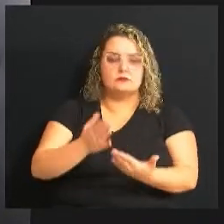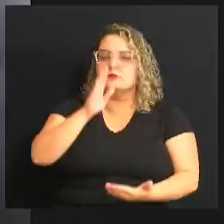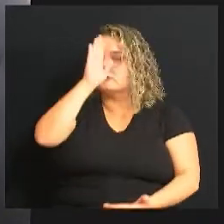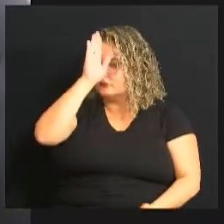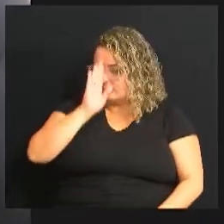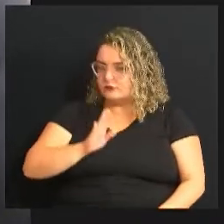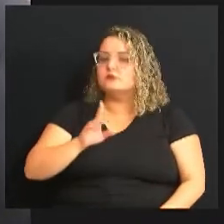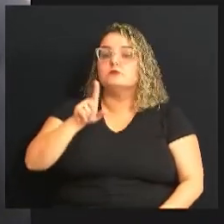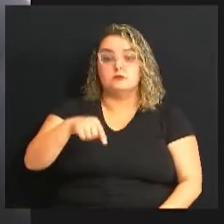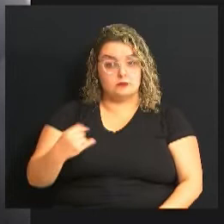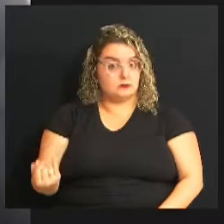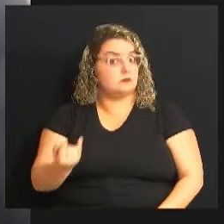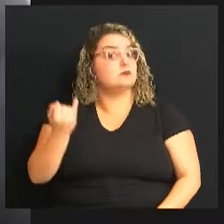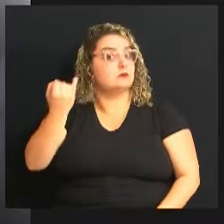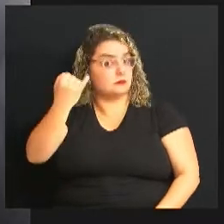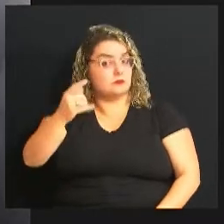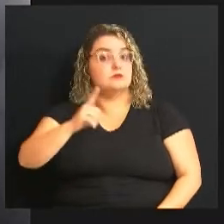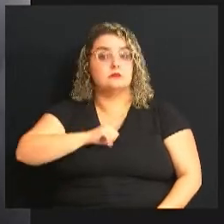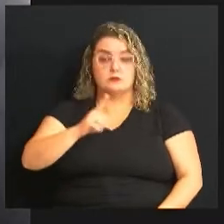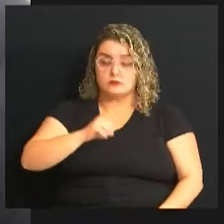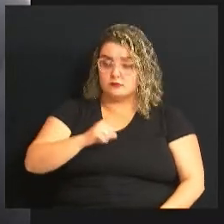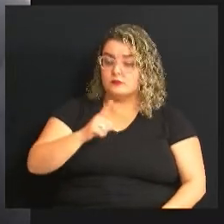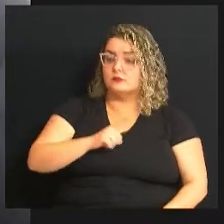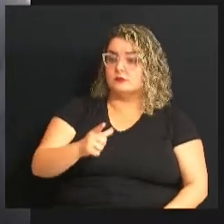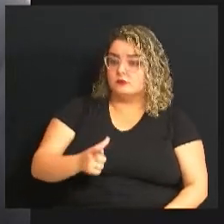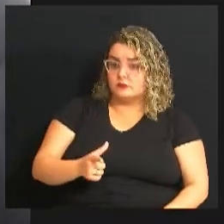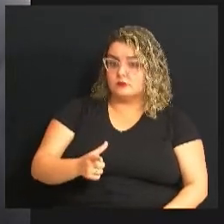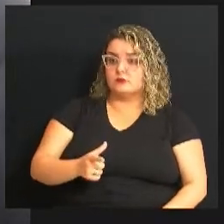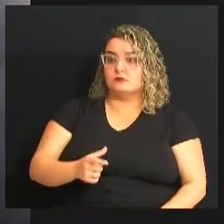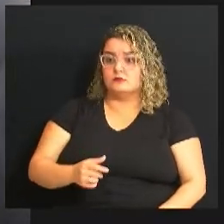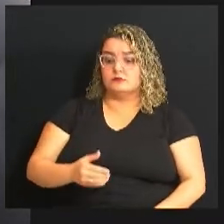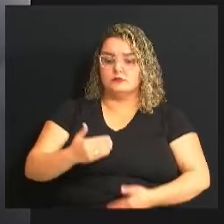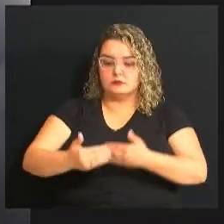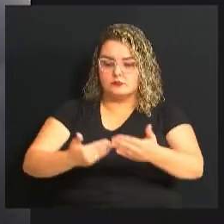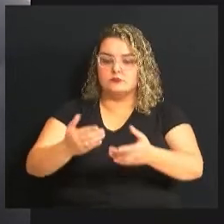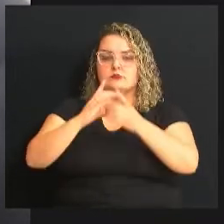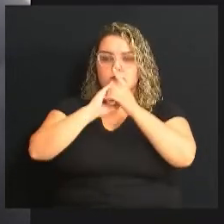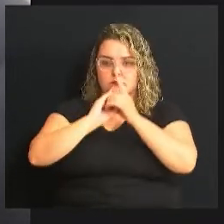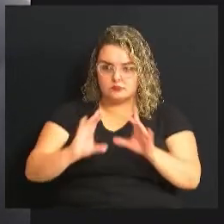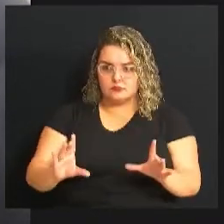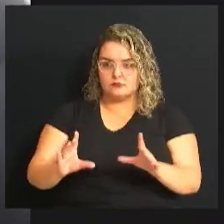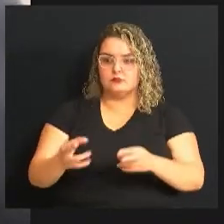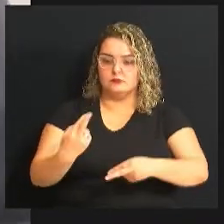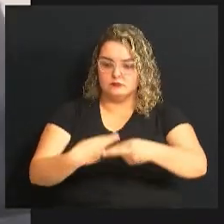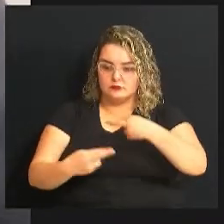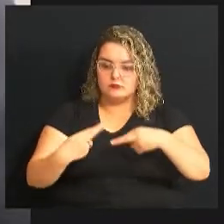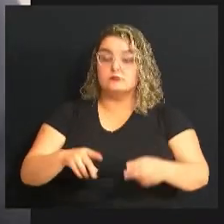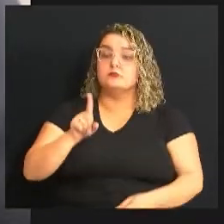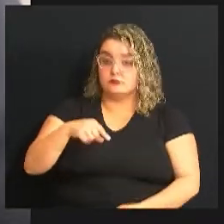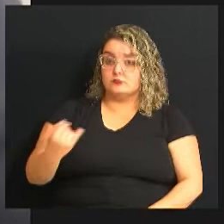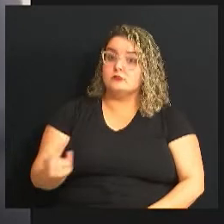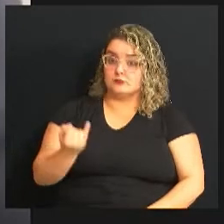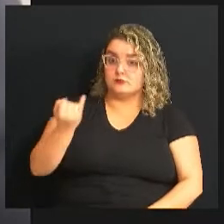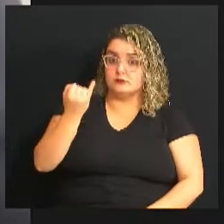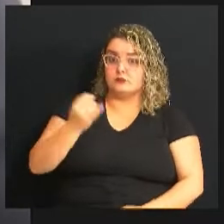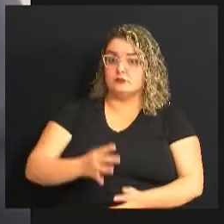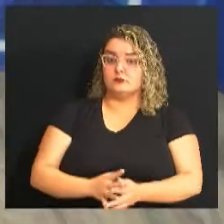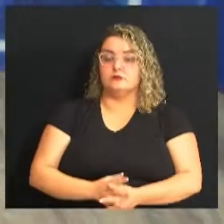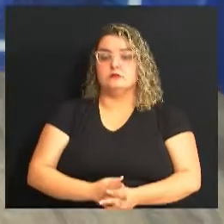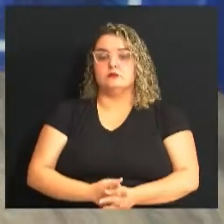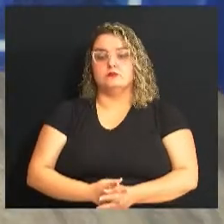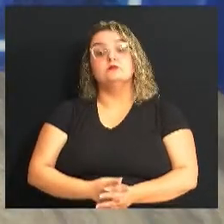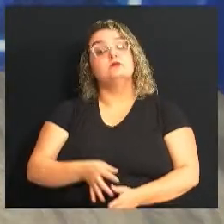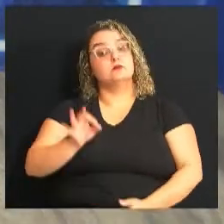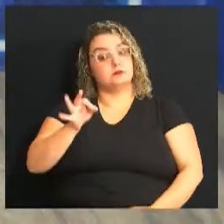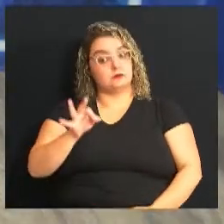muito importante para que a gente tenha aí um processo democrático nesse relacionamento que é tão importante. Sem sombra de dúvidas, né? Mostra